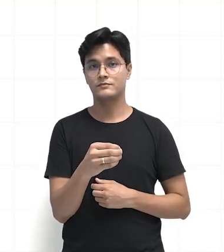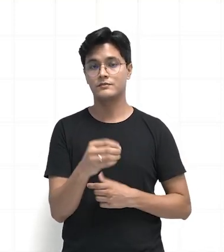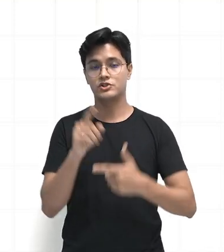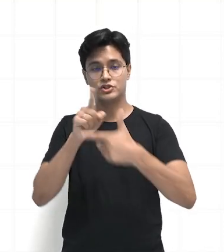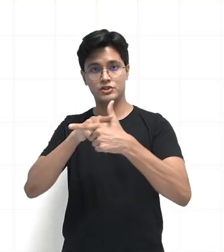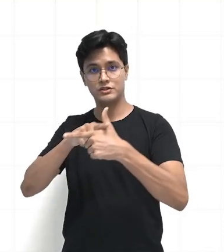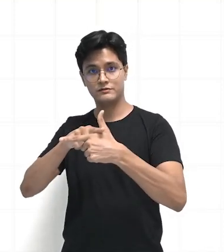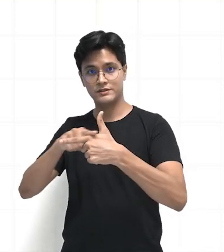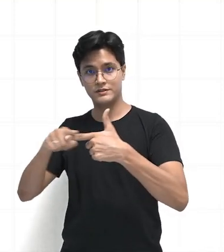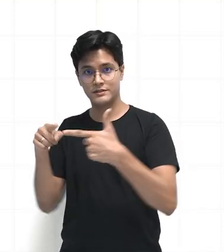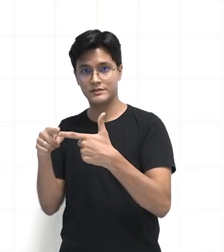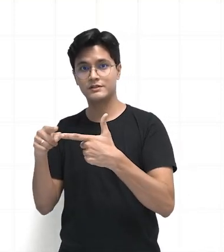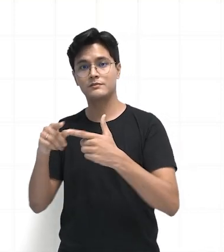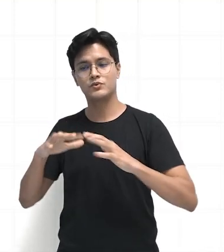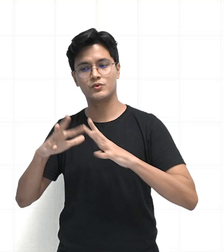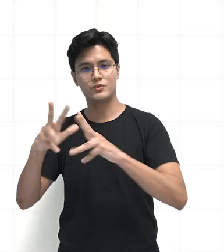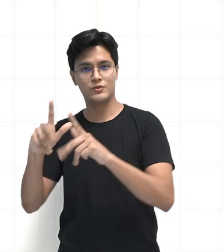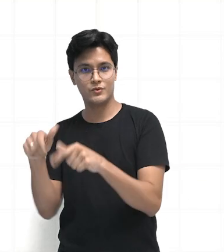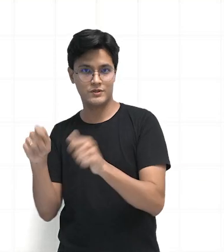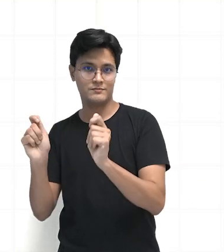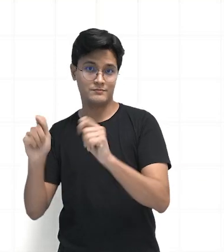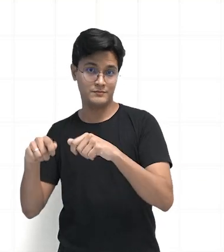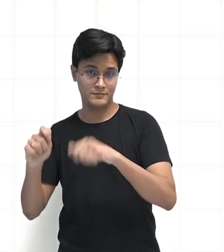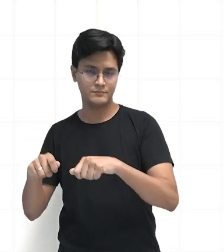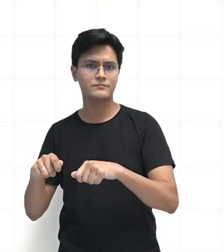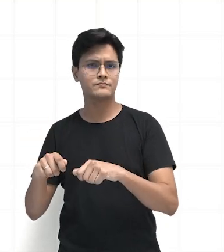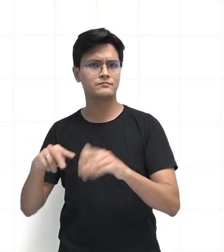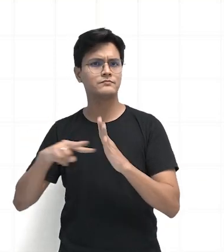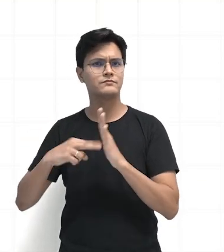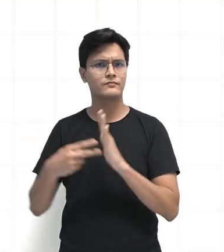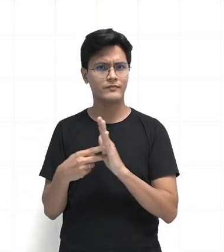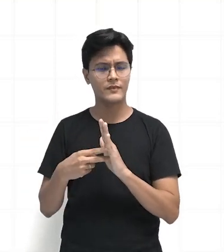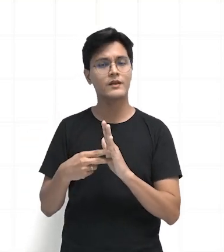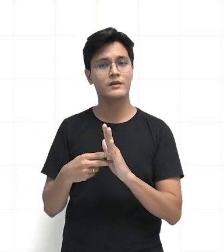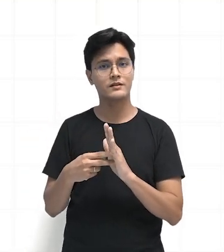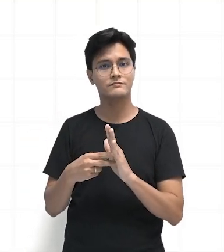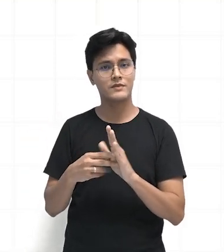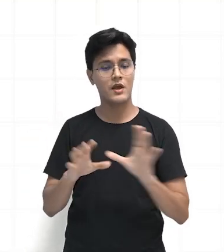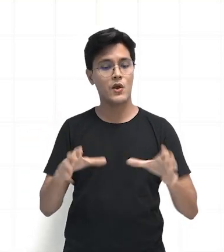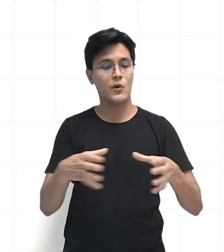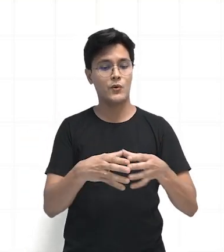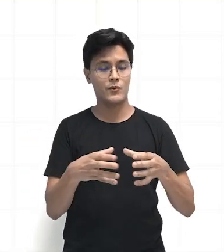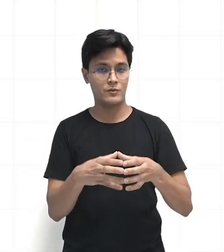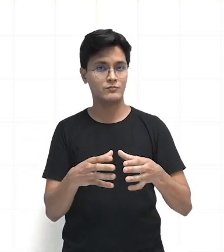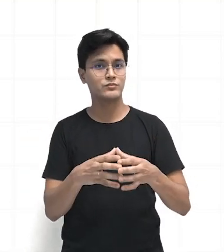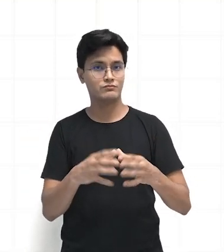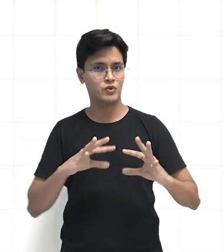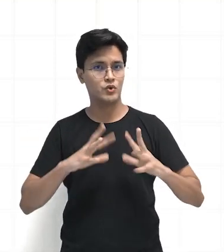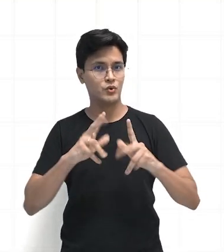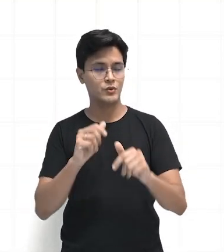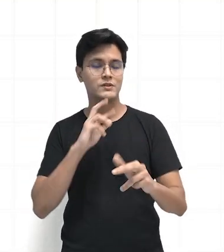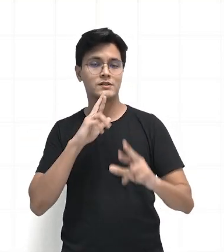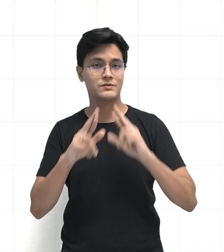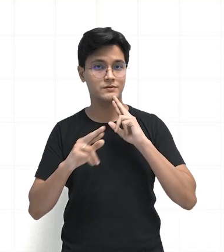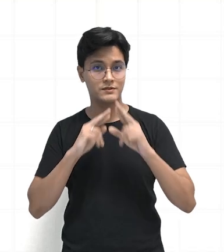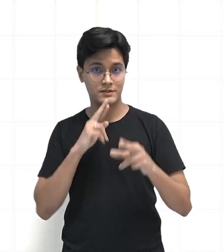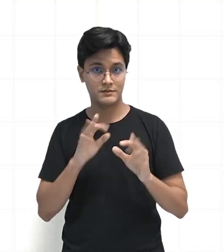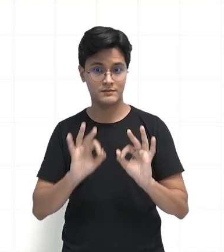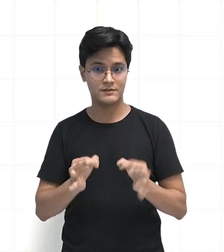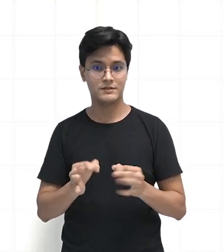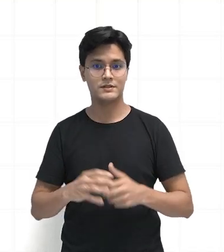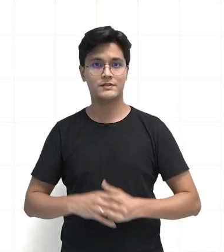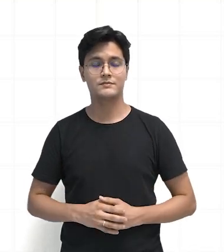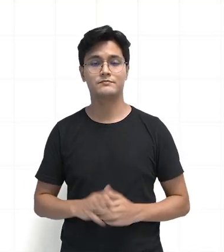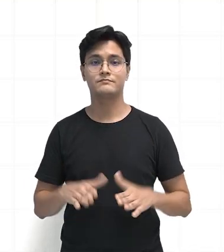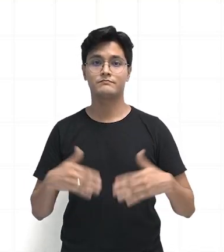dividido pelo total de possibilidades, ou seja, pelo espaço amostral, tá certo? Então, vamos verificar.